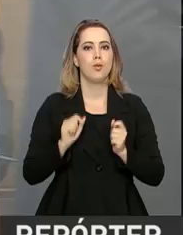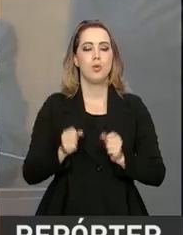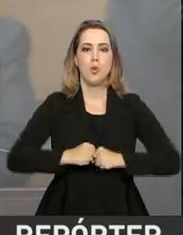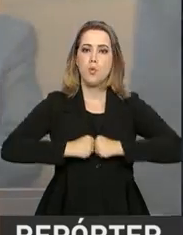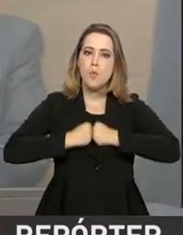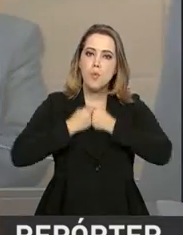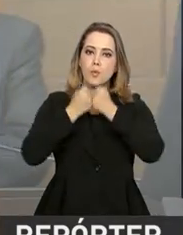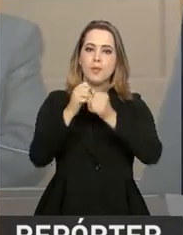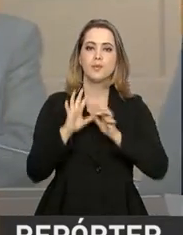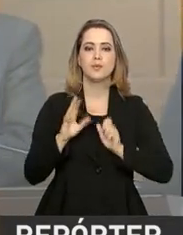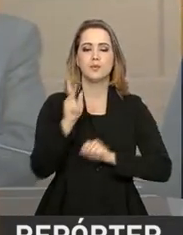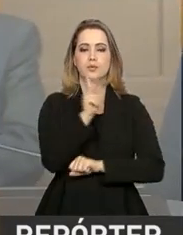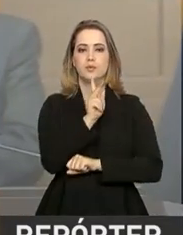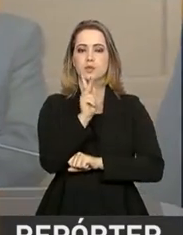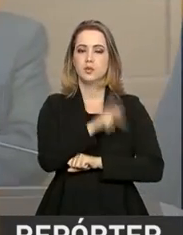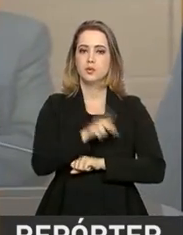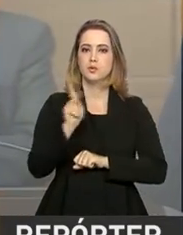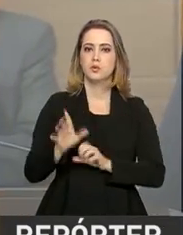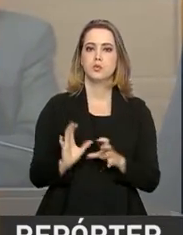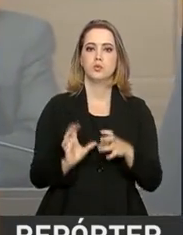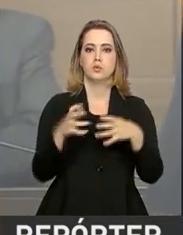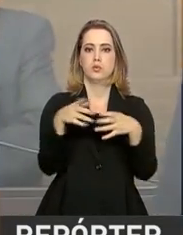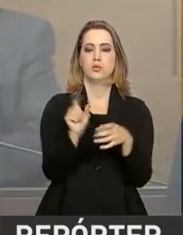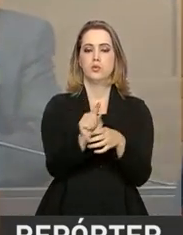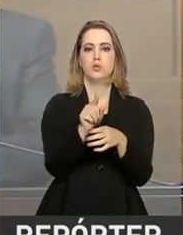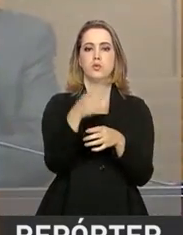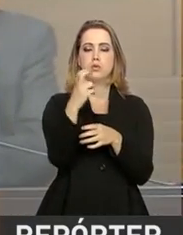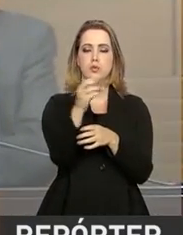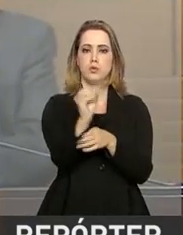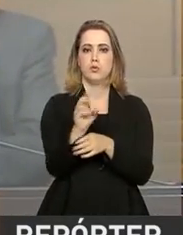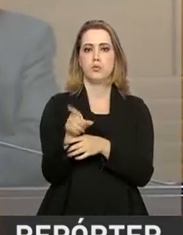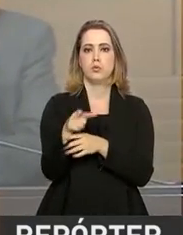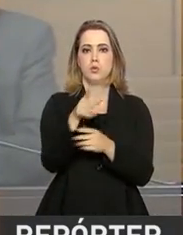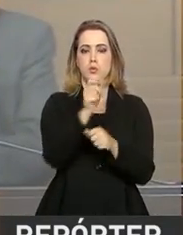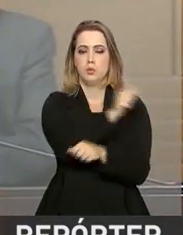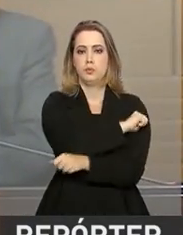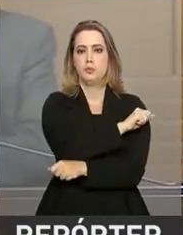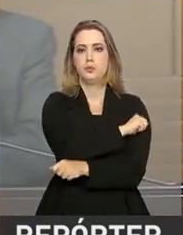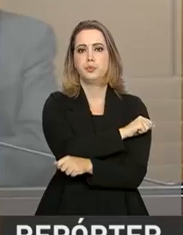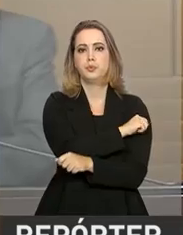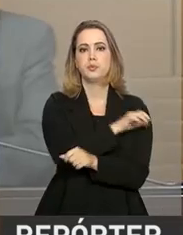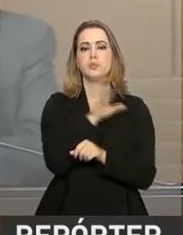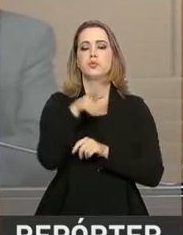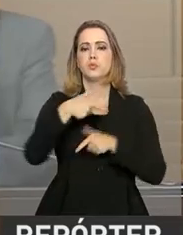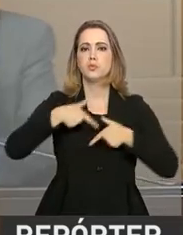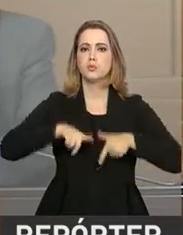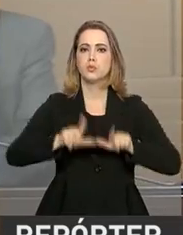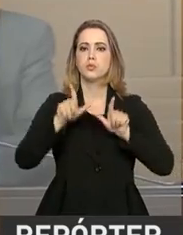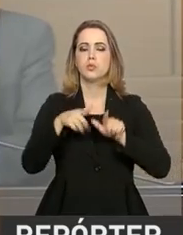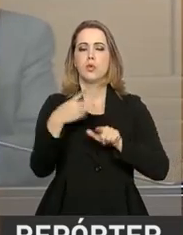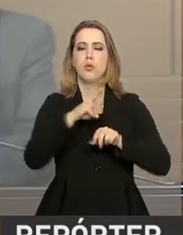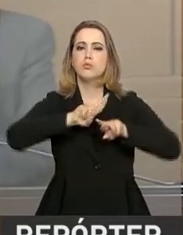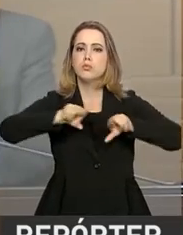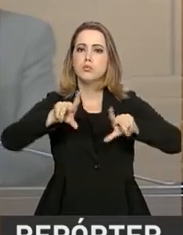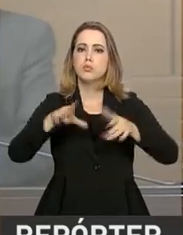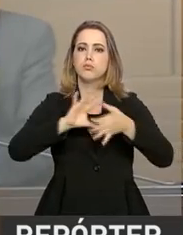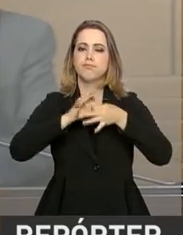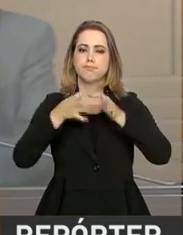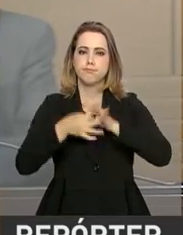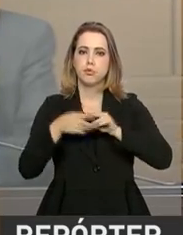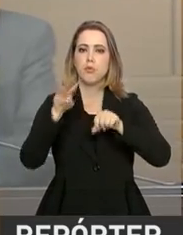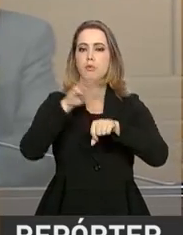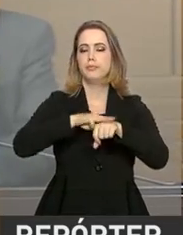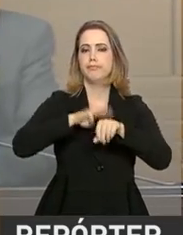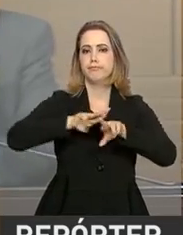150 alunos premiados em diversas competições, como Olimpíada de Matemática, Física e Língua Portuguesa. A instituição de tempo integral,